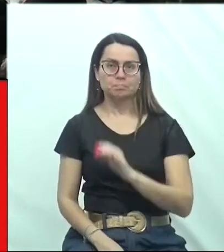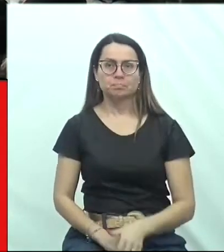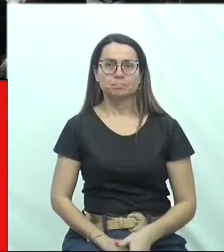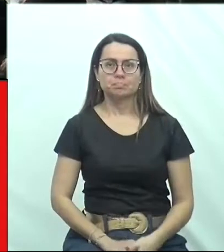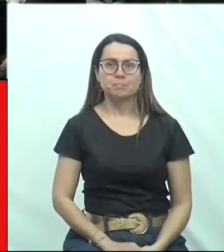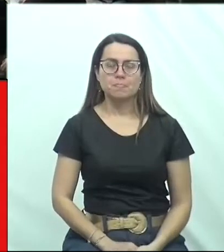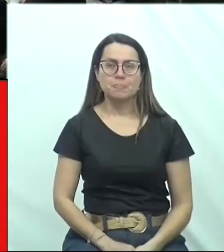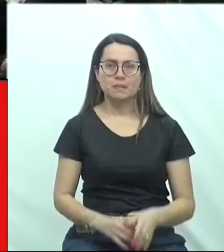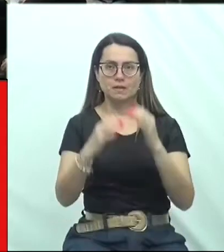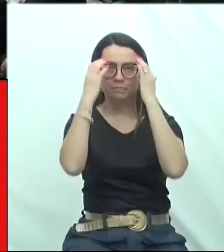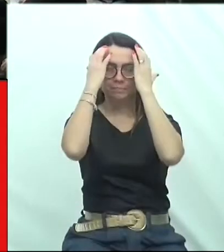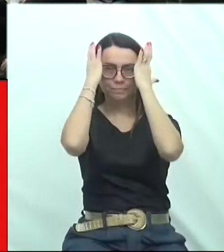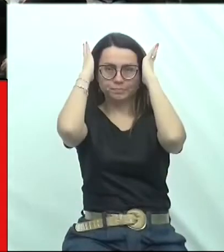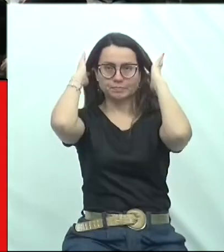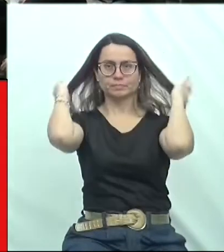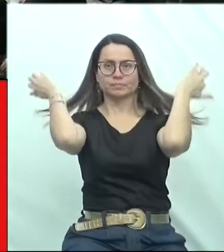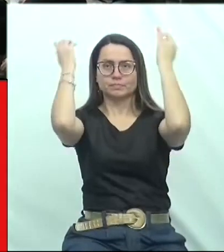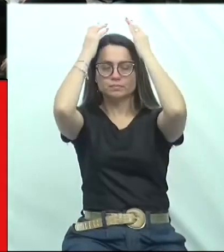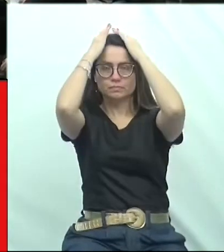Exato.